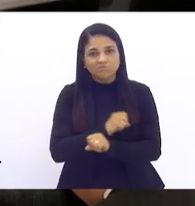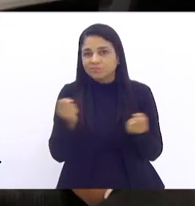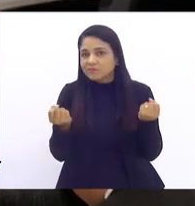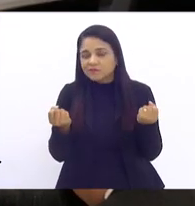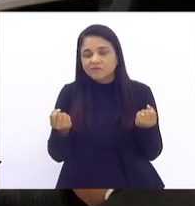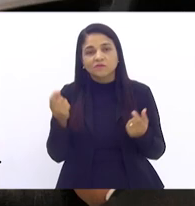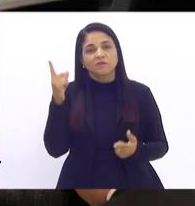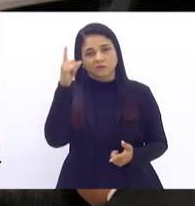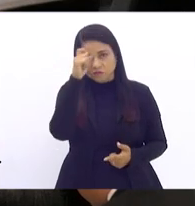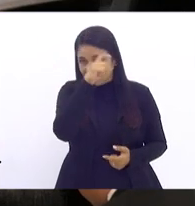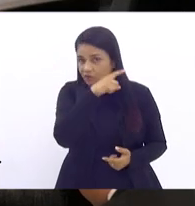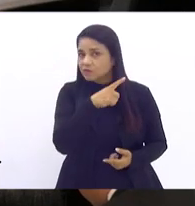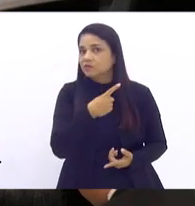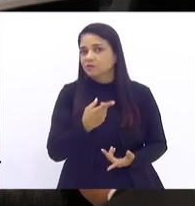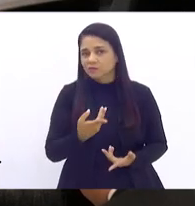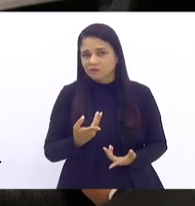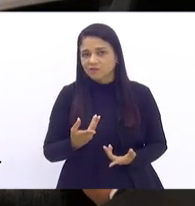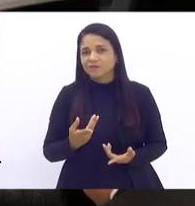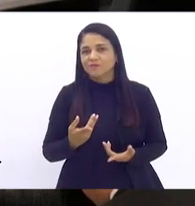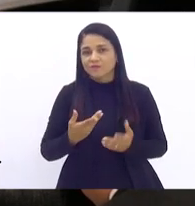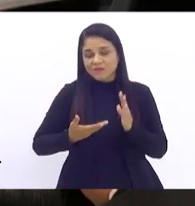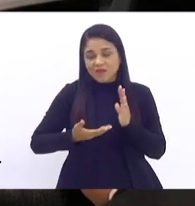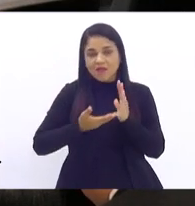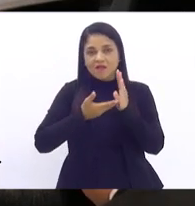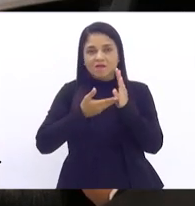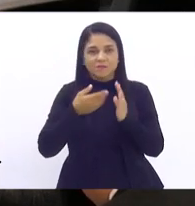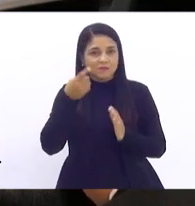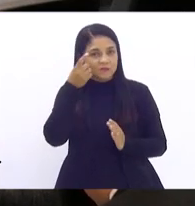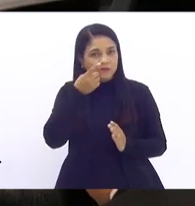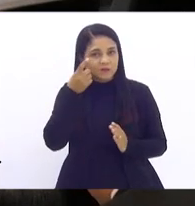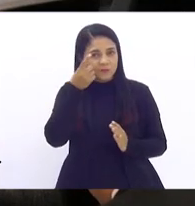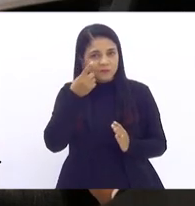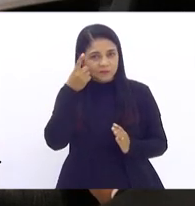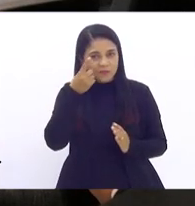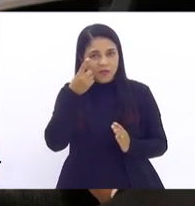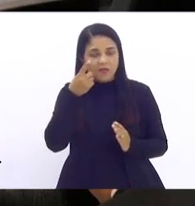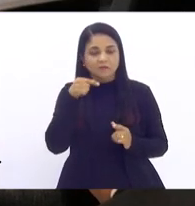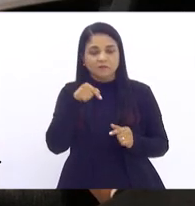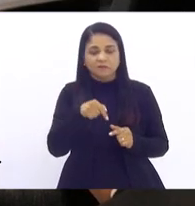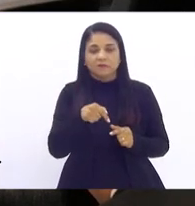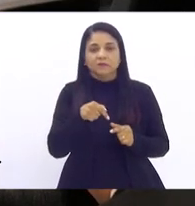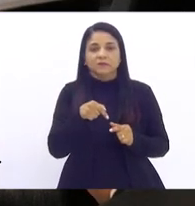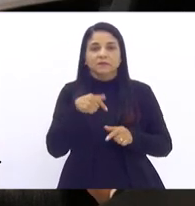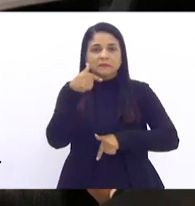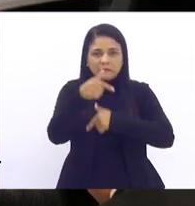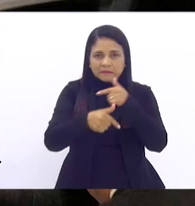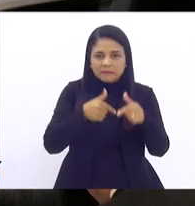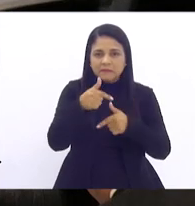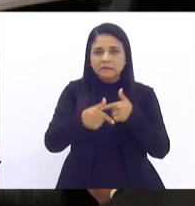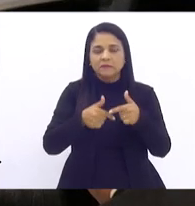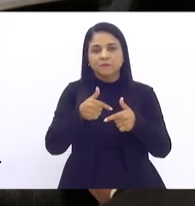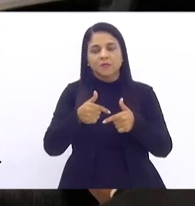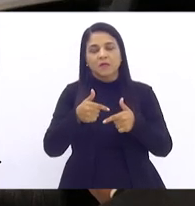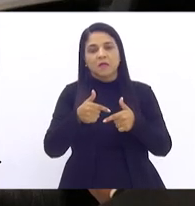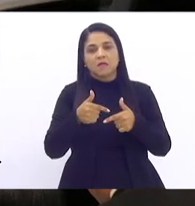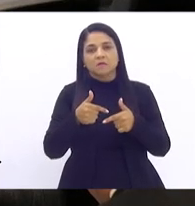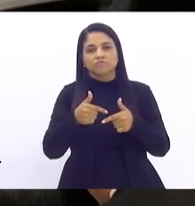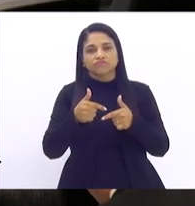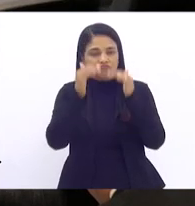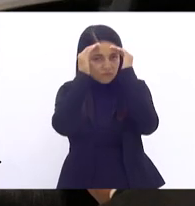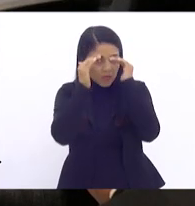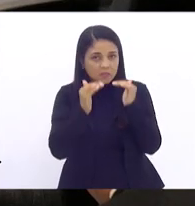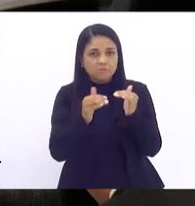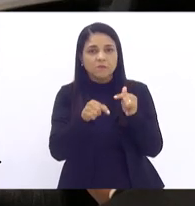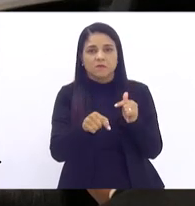difícil esse principalmente a câmara dos deputados que é uma cama reformadora e conservadora No que diz respeito